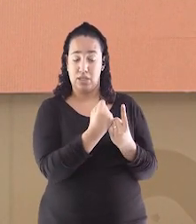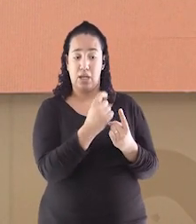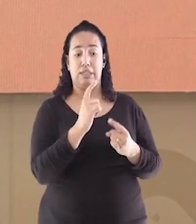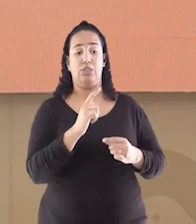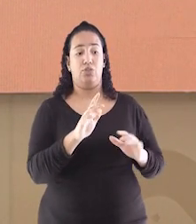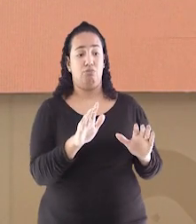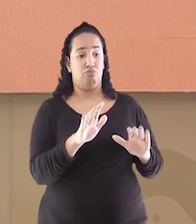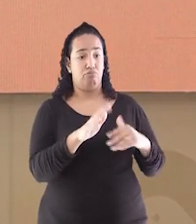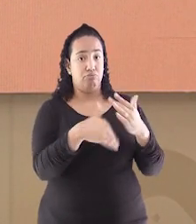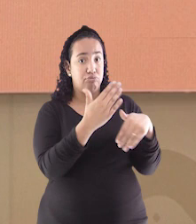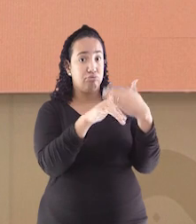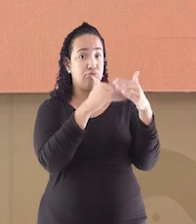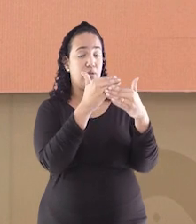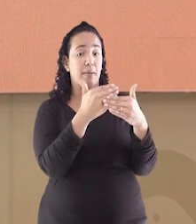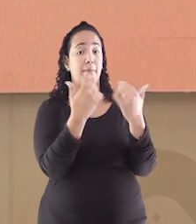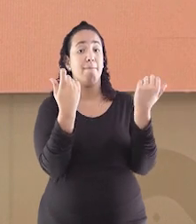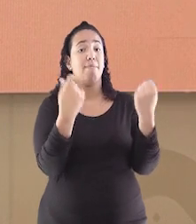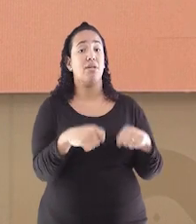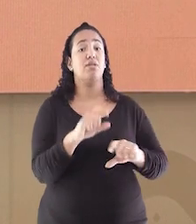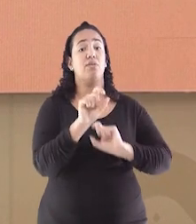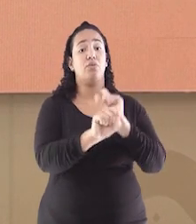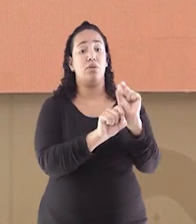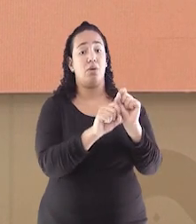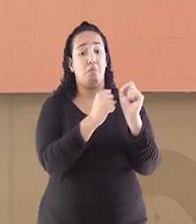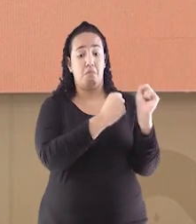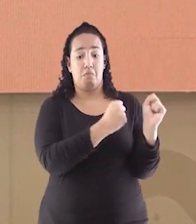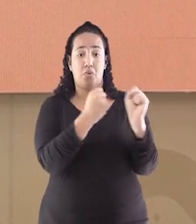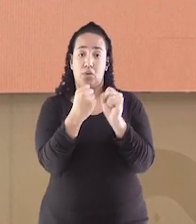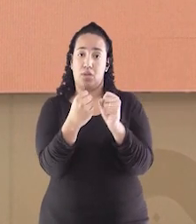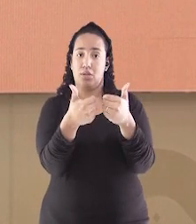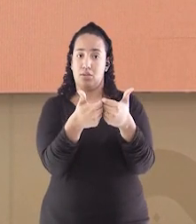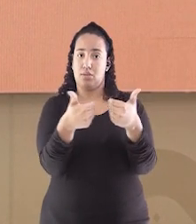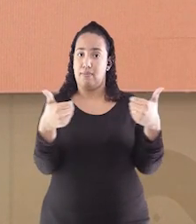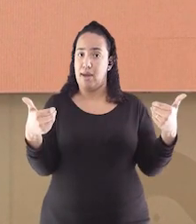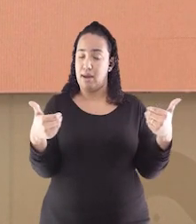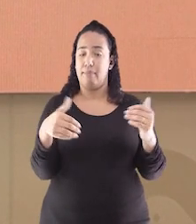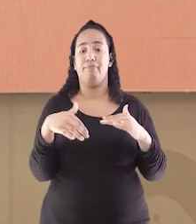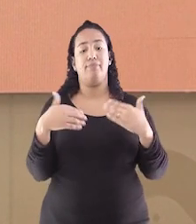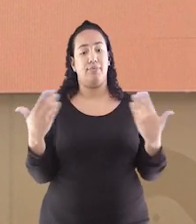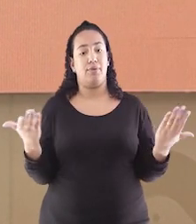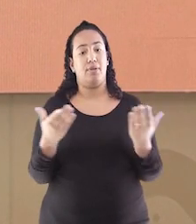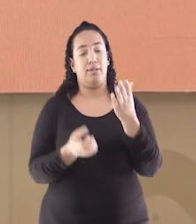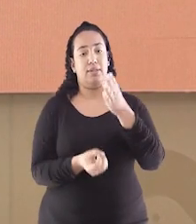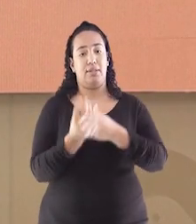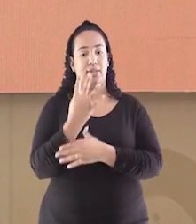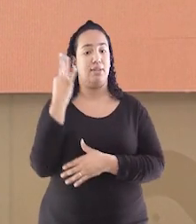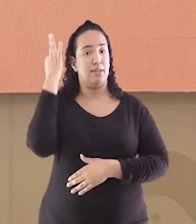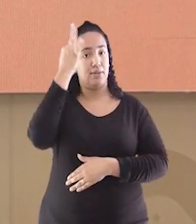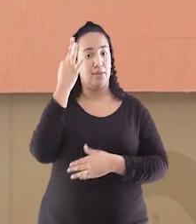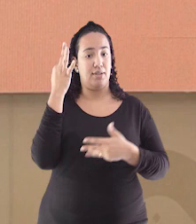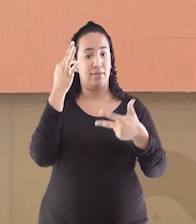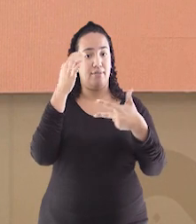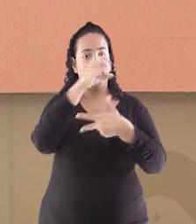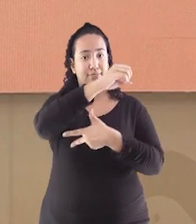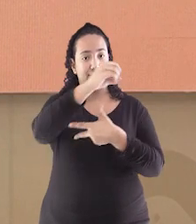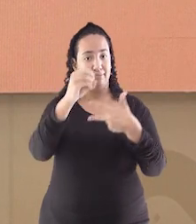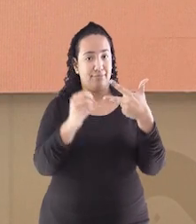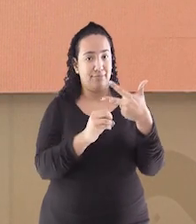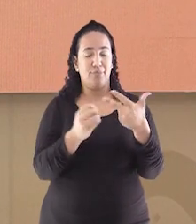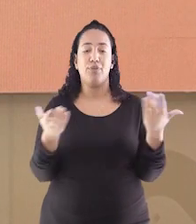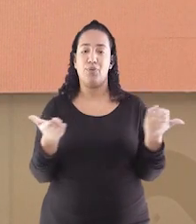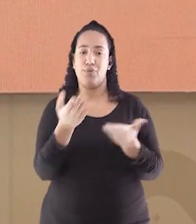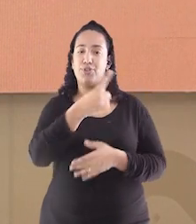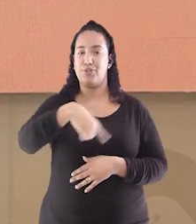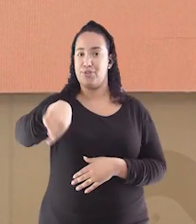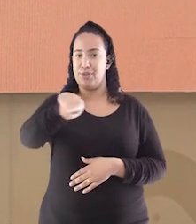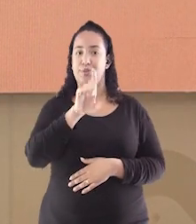era necessário que esses poderes fossem separados. É a partir desse momento que surge a teoria dos três poderes, que conhecemos